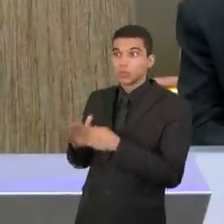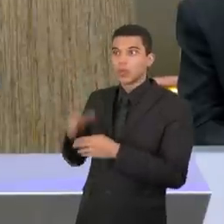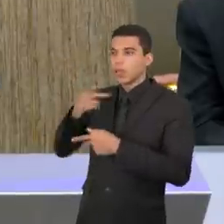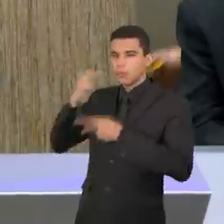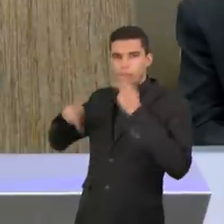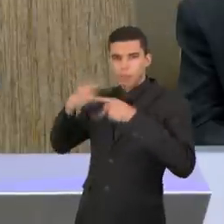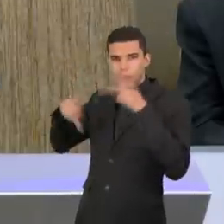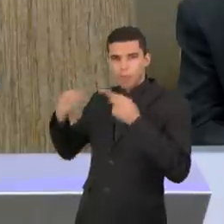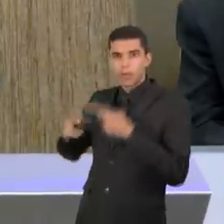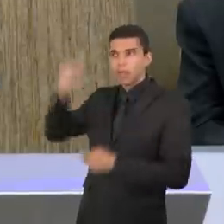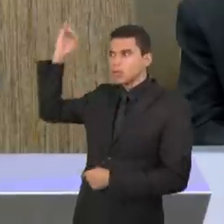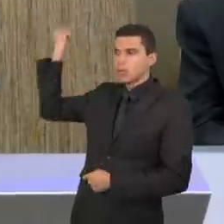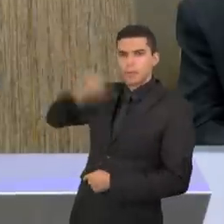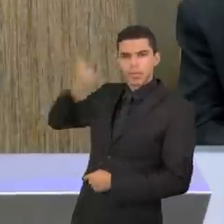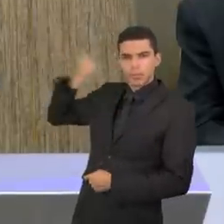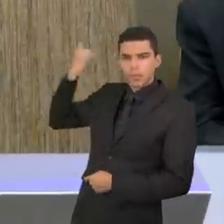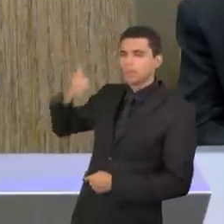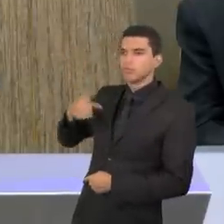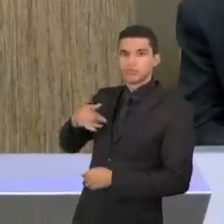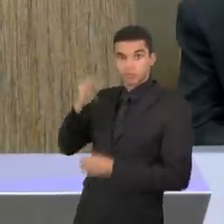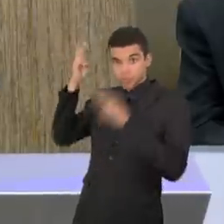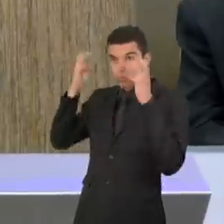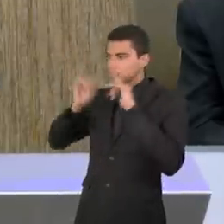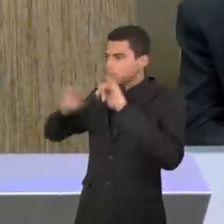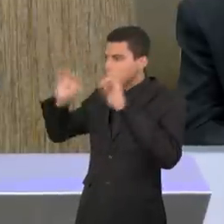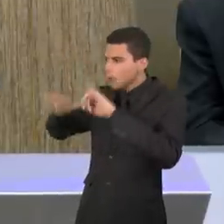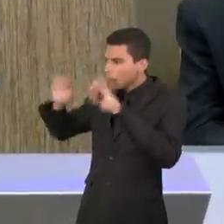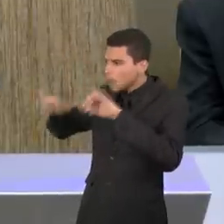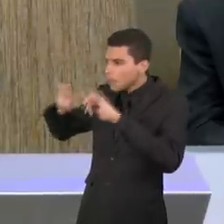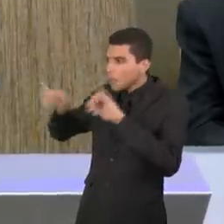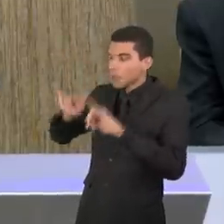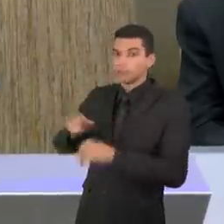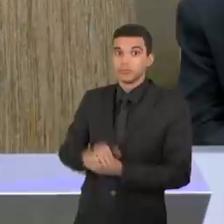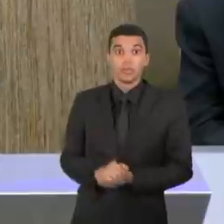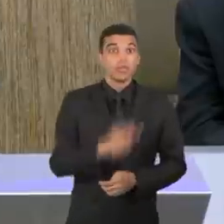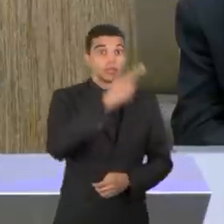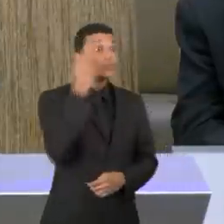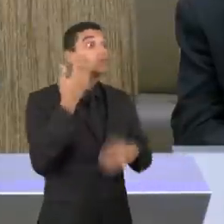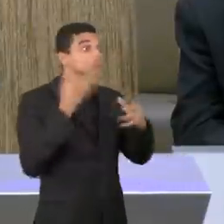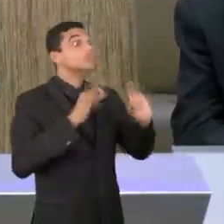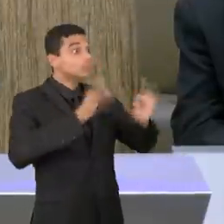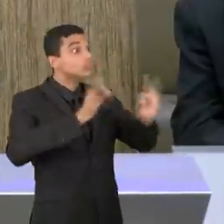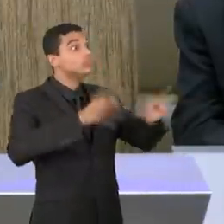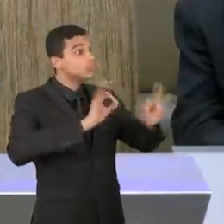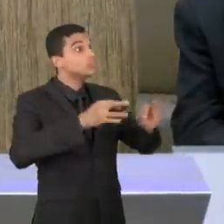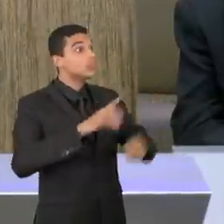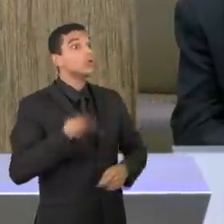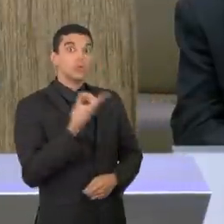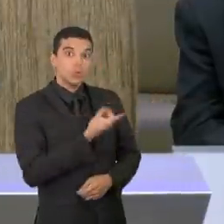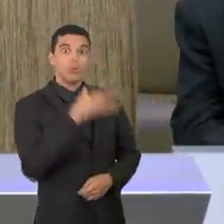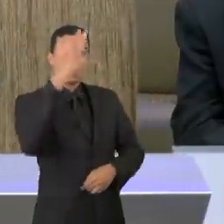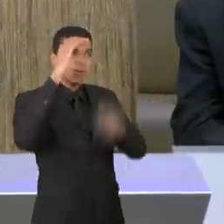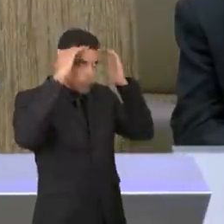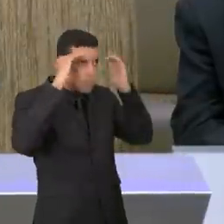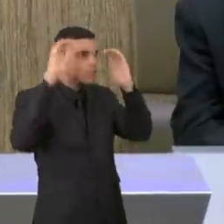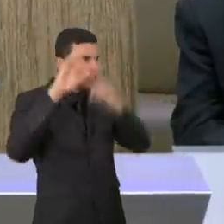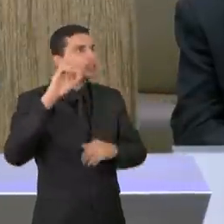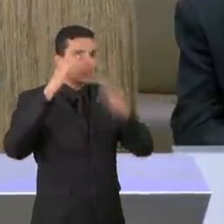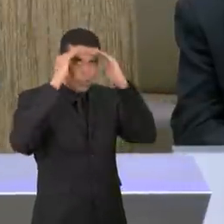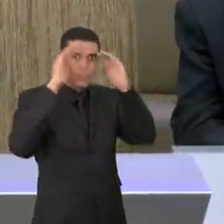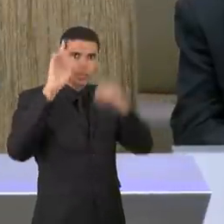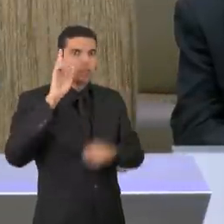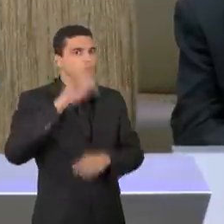se comprometeram com Deus. A Bíblia Sagrada mostra que no decorrer do